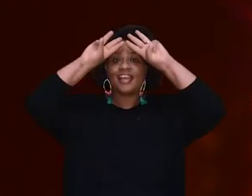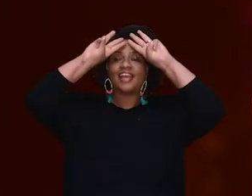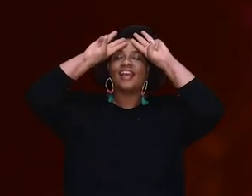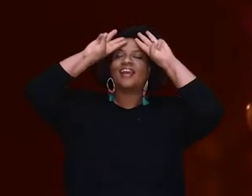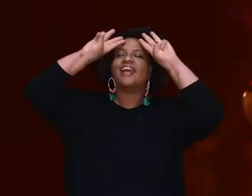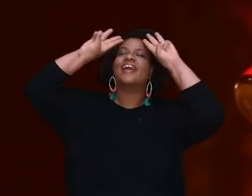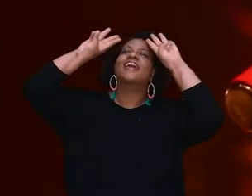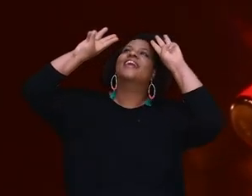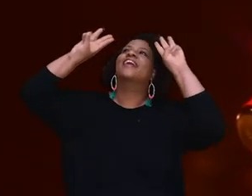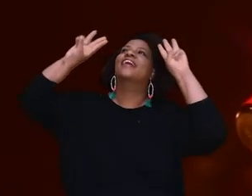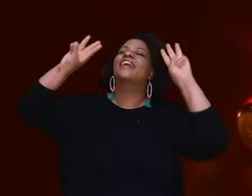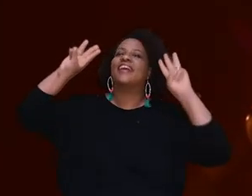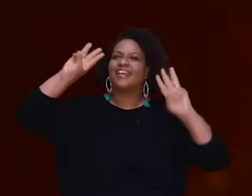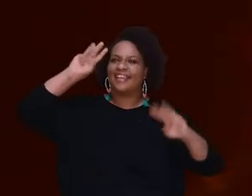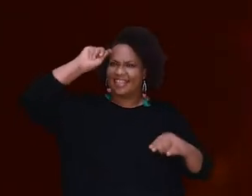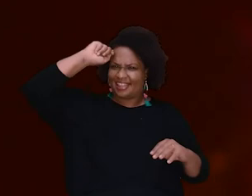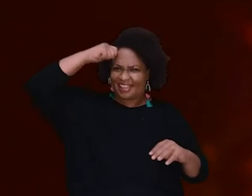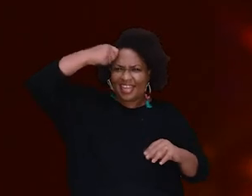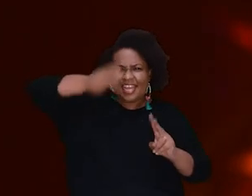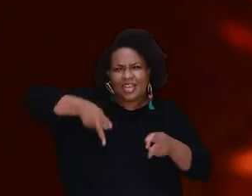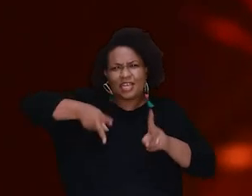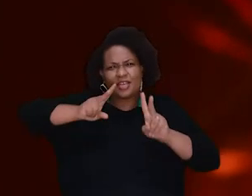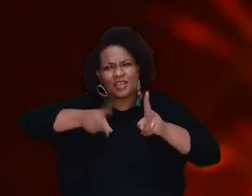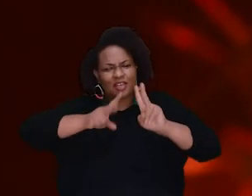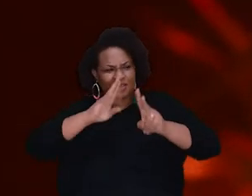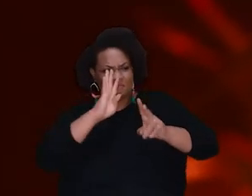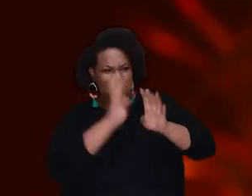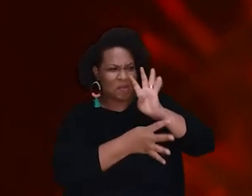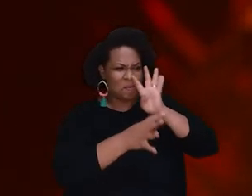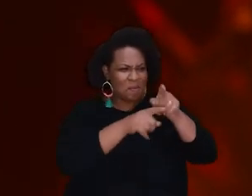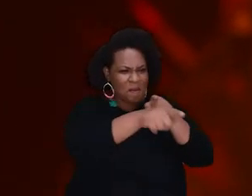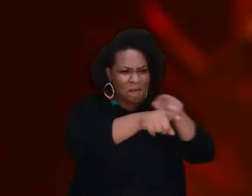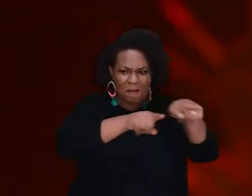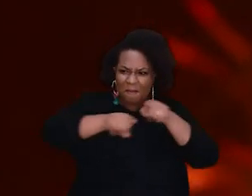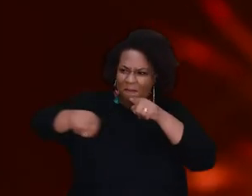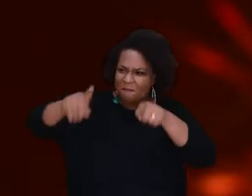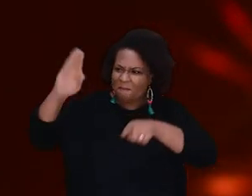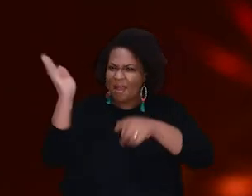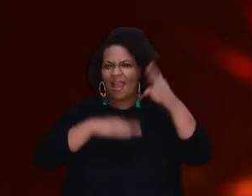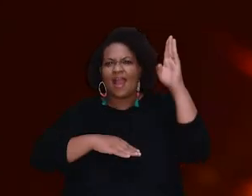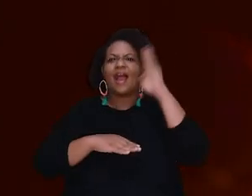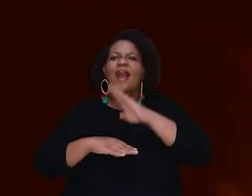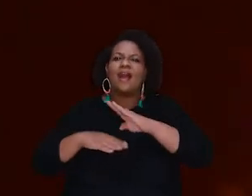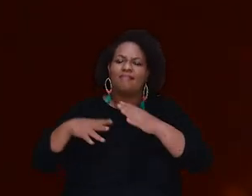lindo e lê. Ai, é, negro sempre é vilão.